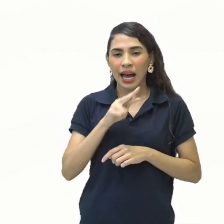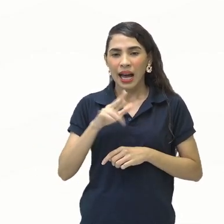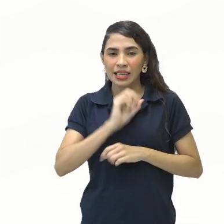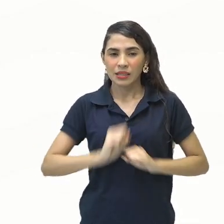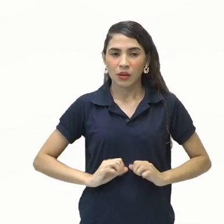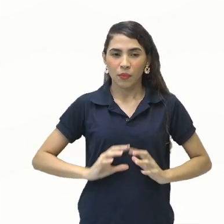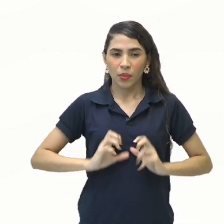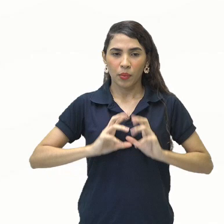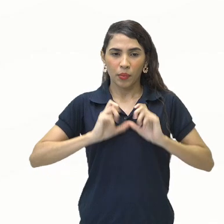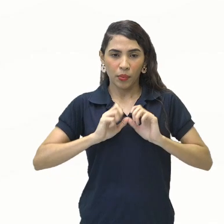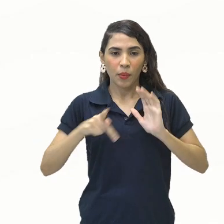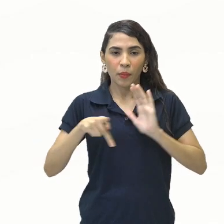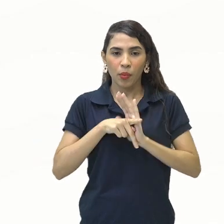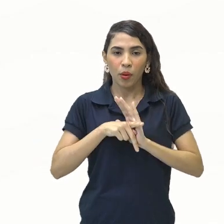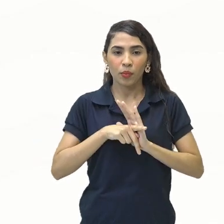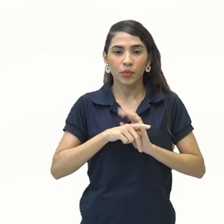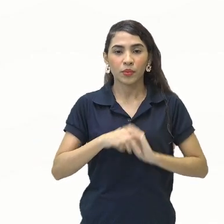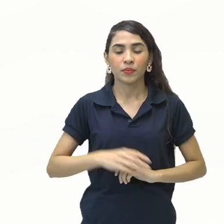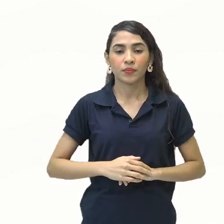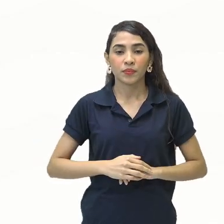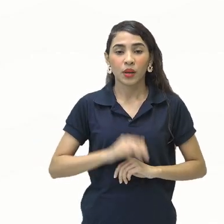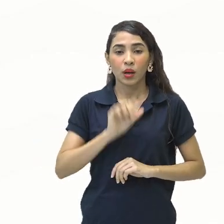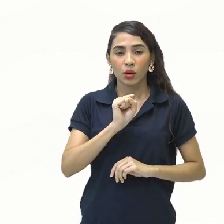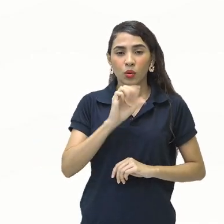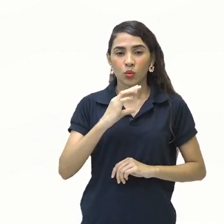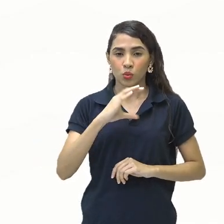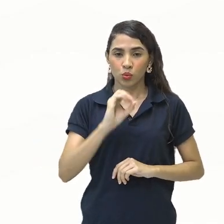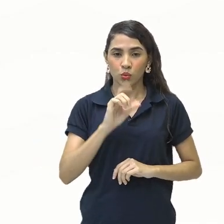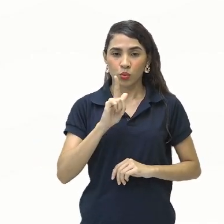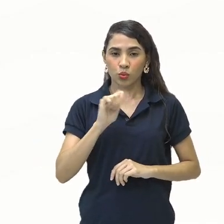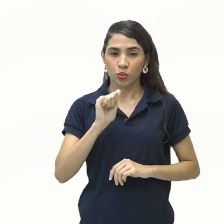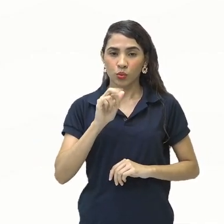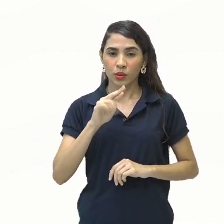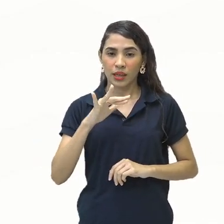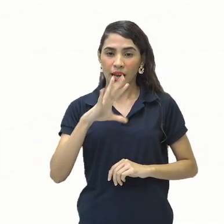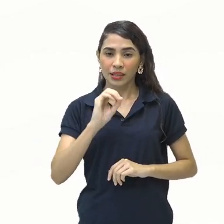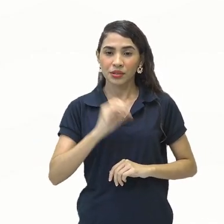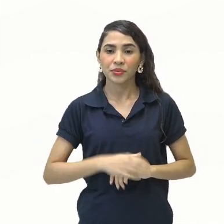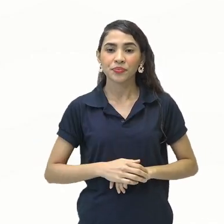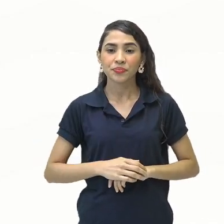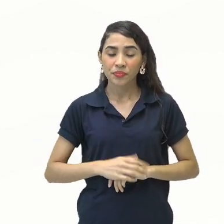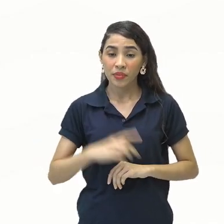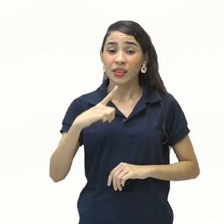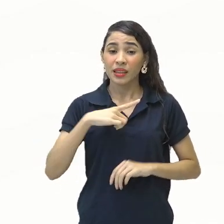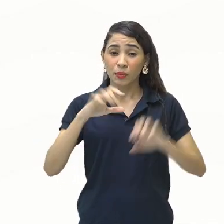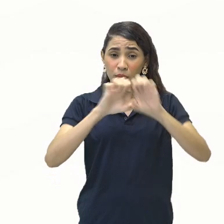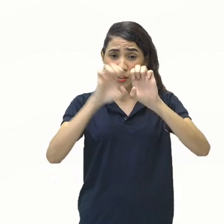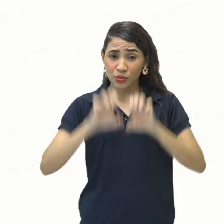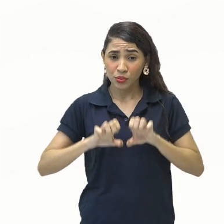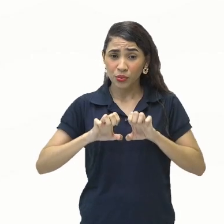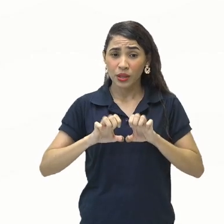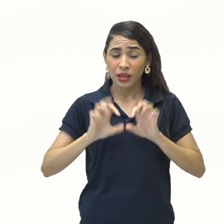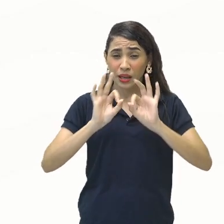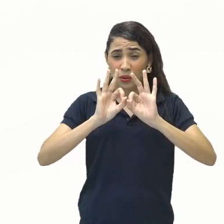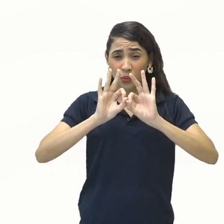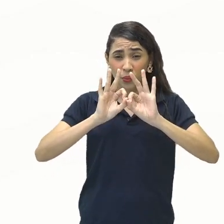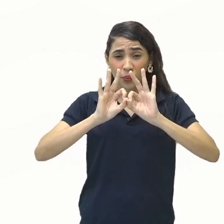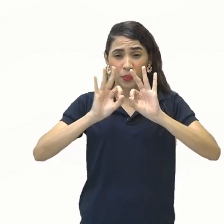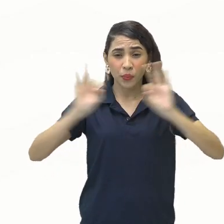de ácido no suco gástrico. Então, note aí que nós temos uma estrutura muito grande, né?